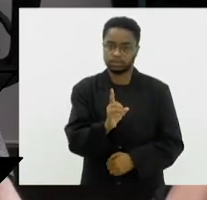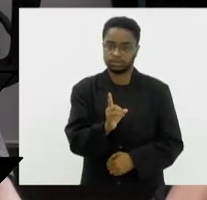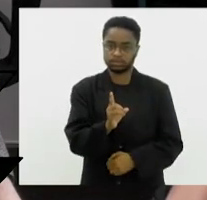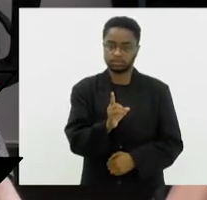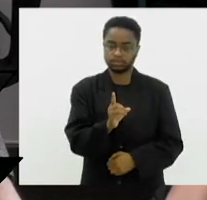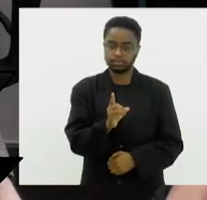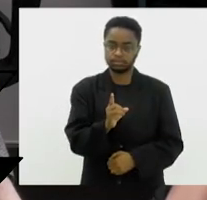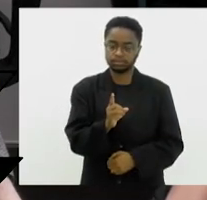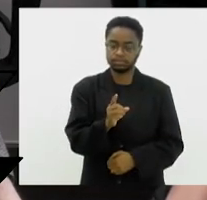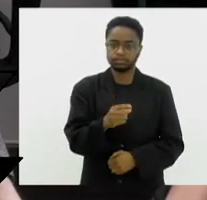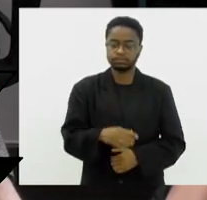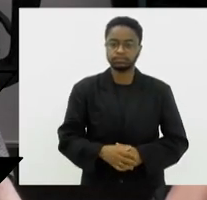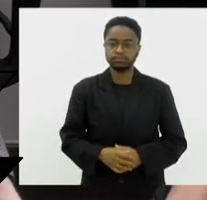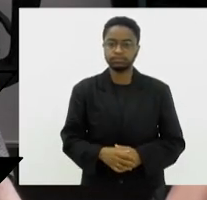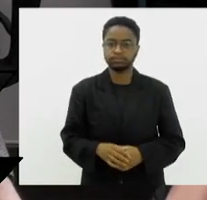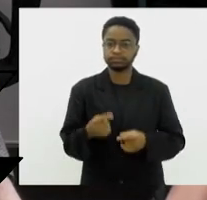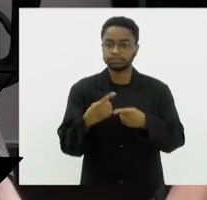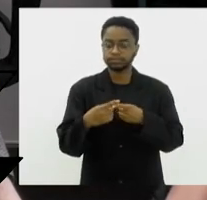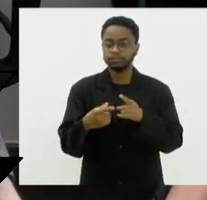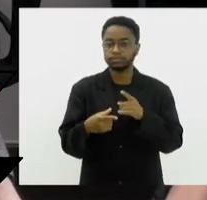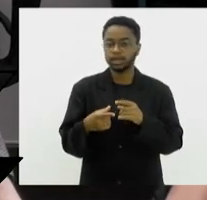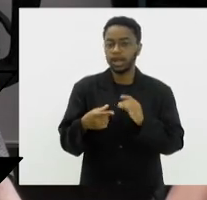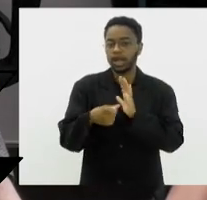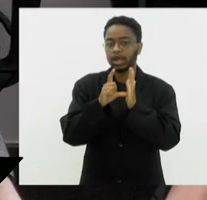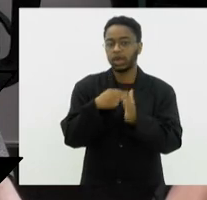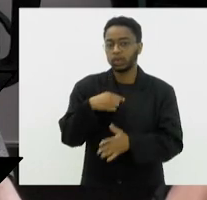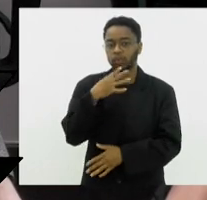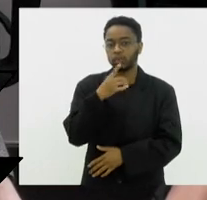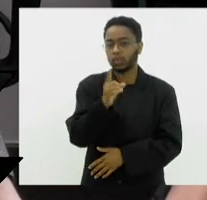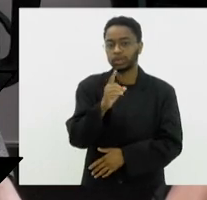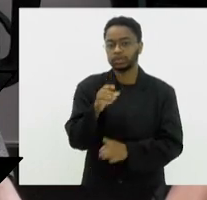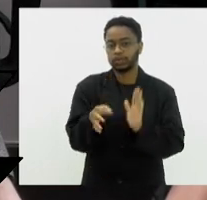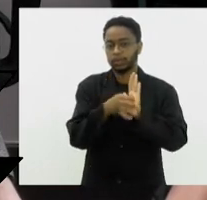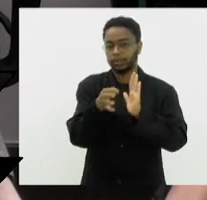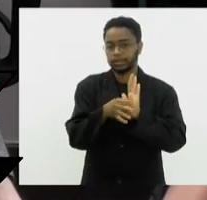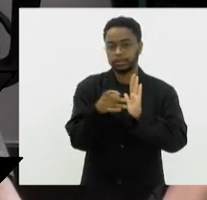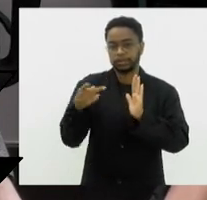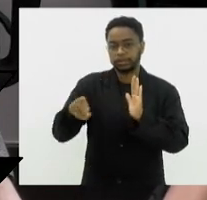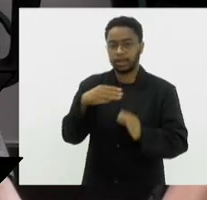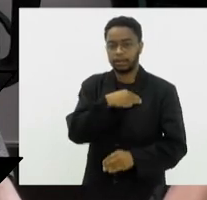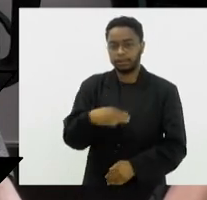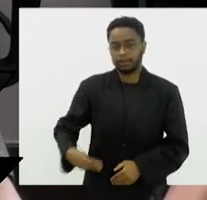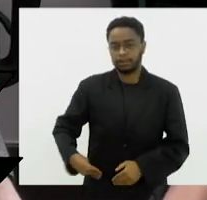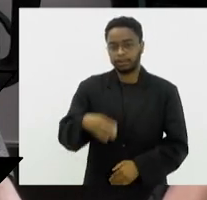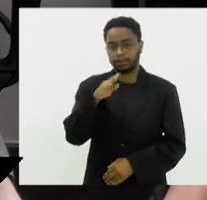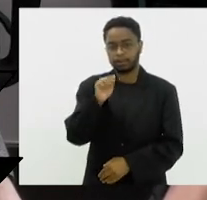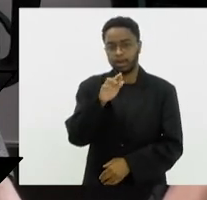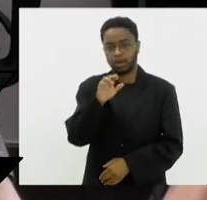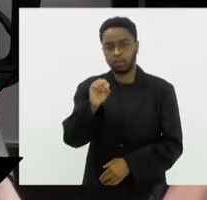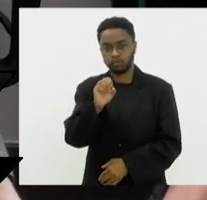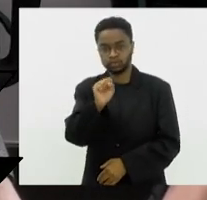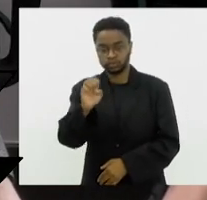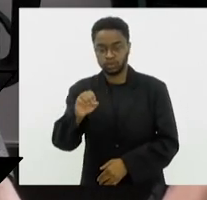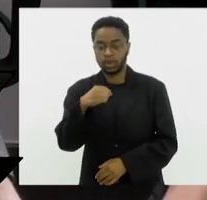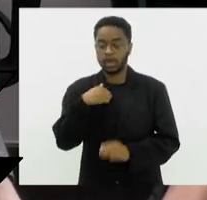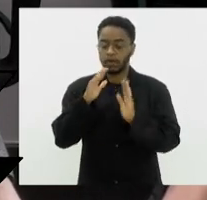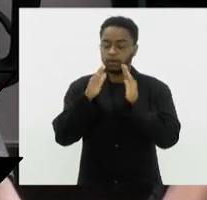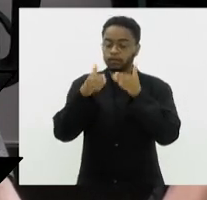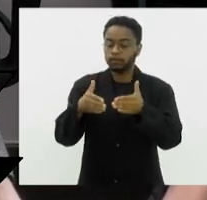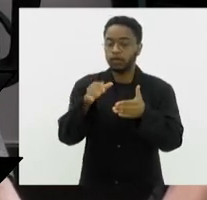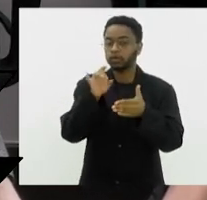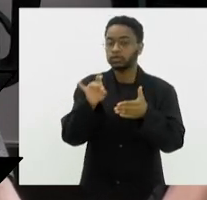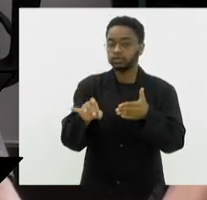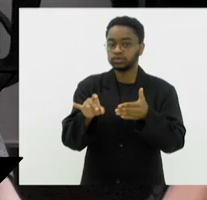conhecia o parecer do ministro Barroso, né, eu me ative ao Estatuto Sarney. Esse é aprovado